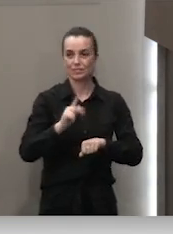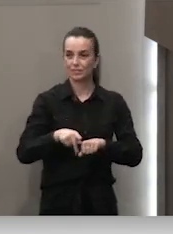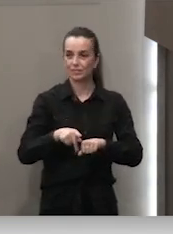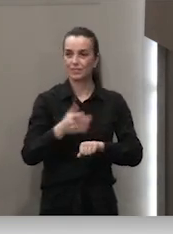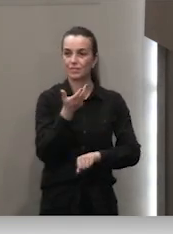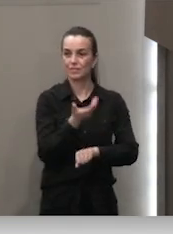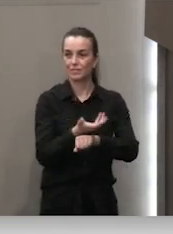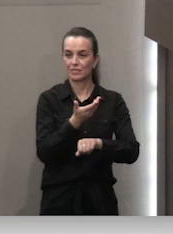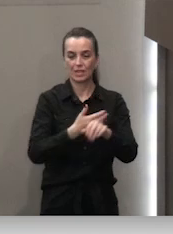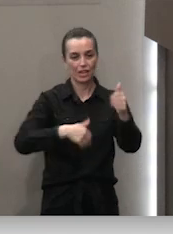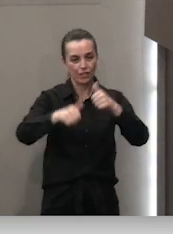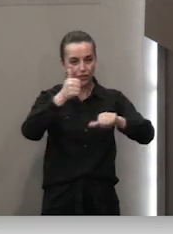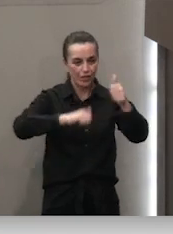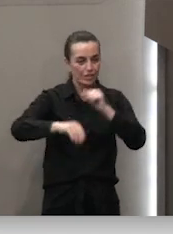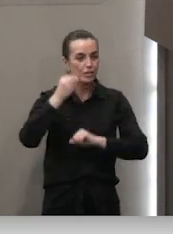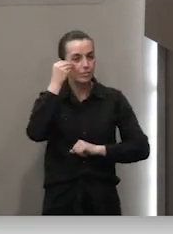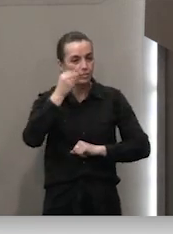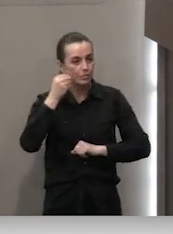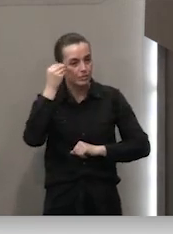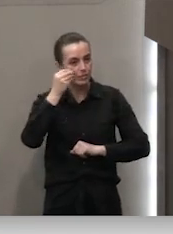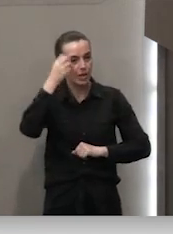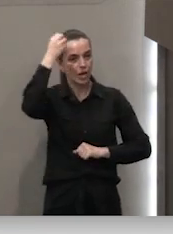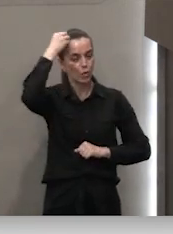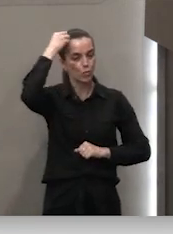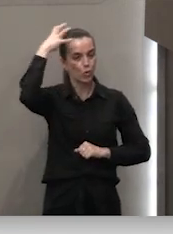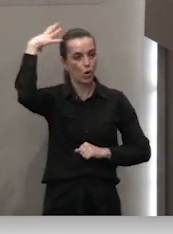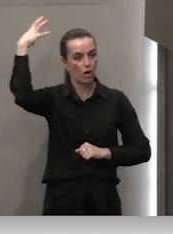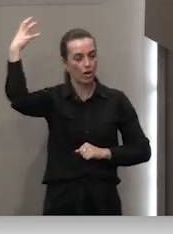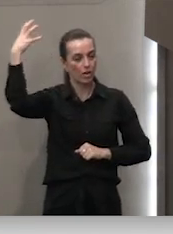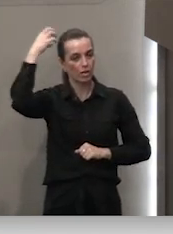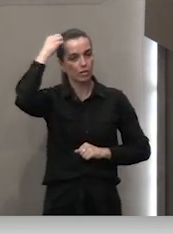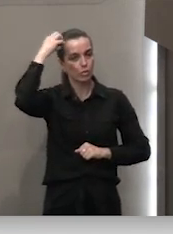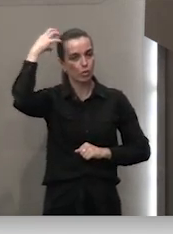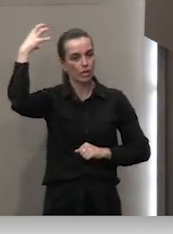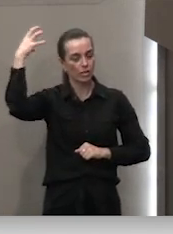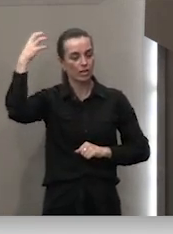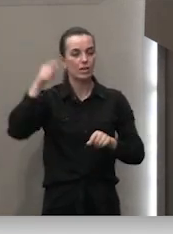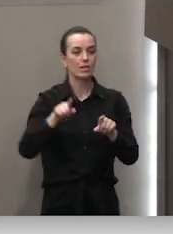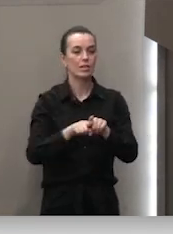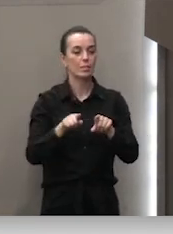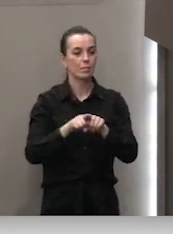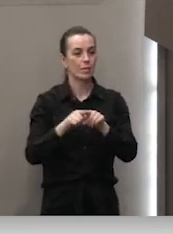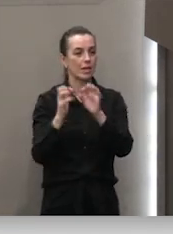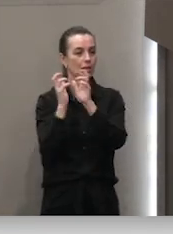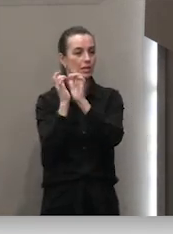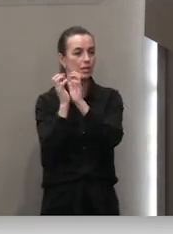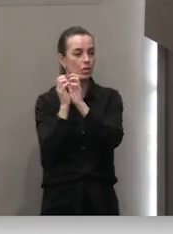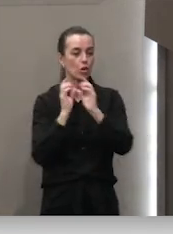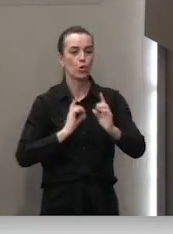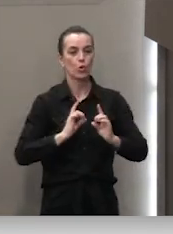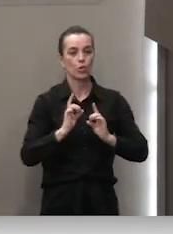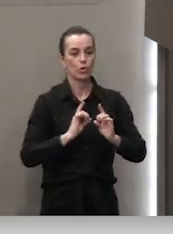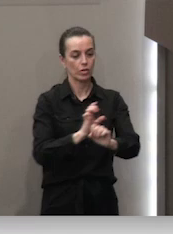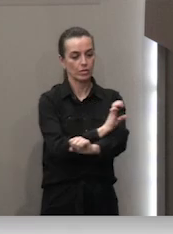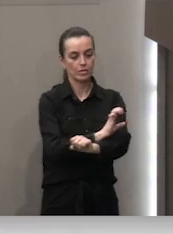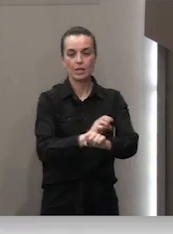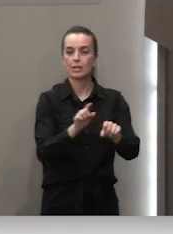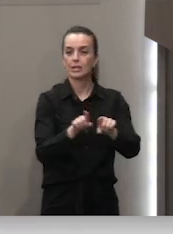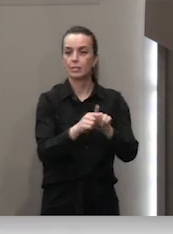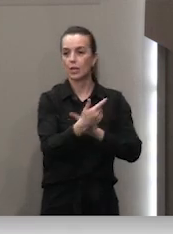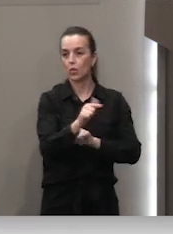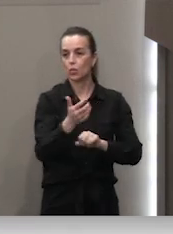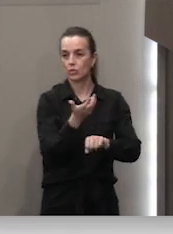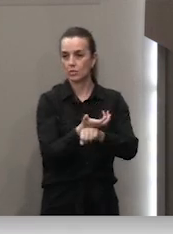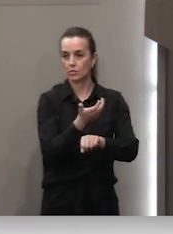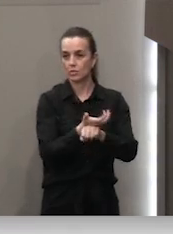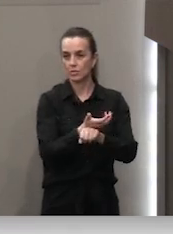avaliação psicológica, teoria cognitiva, comportamental, neurologia, coordenou estágios, entre outras disciplinas. Dentre as